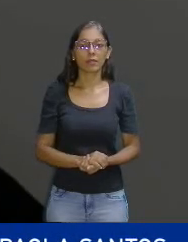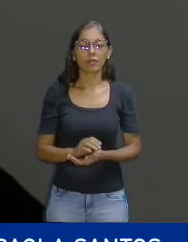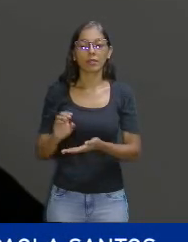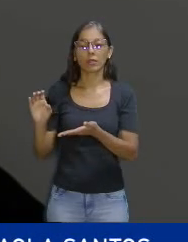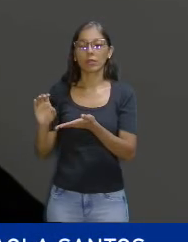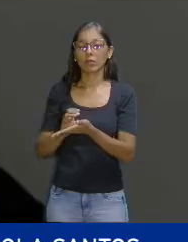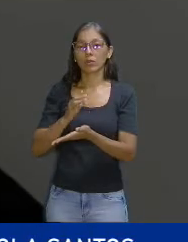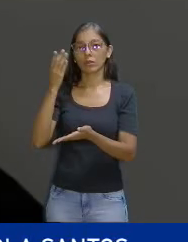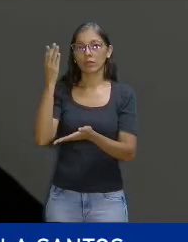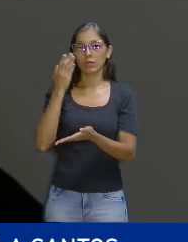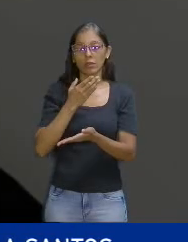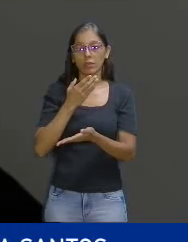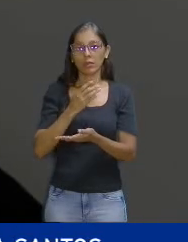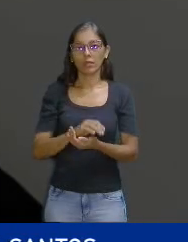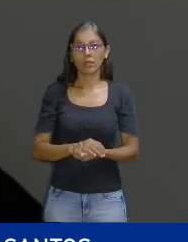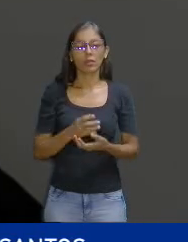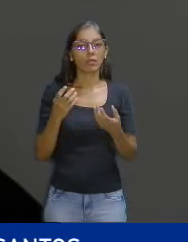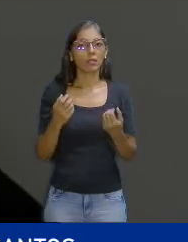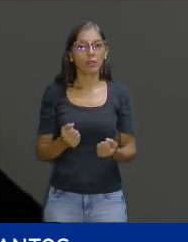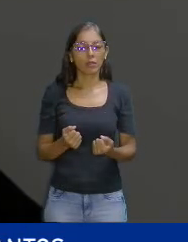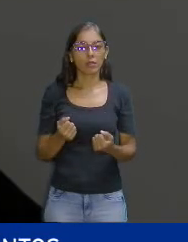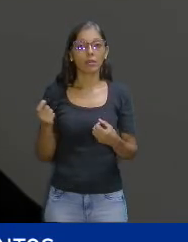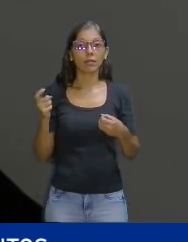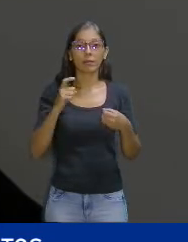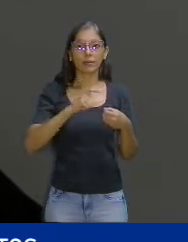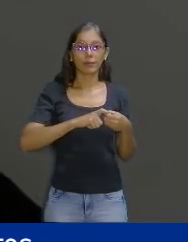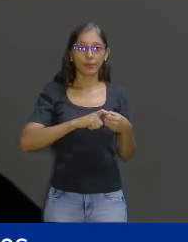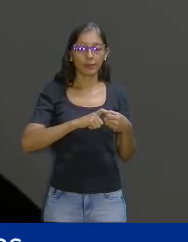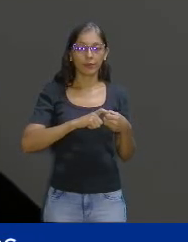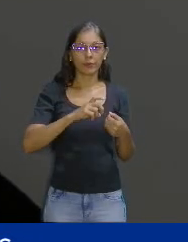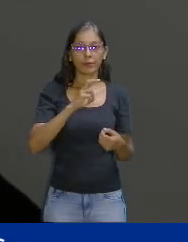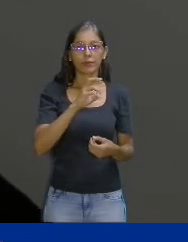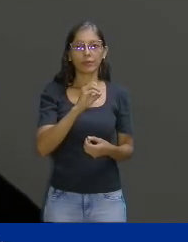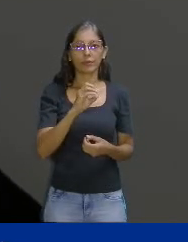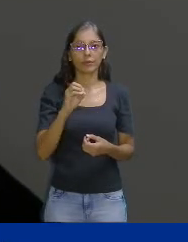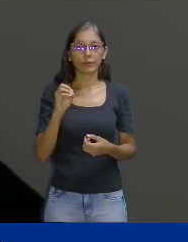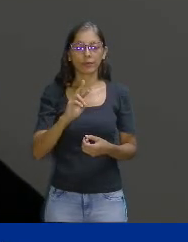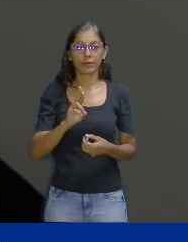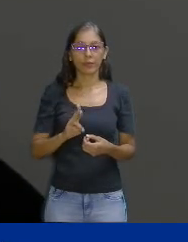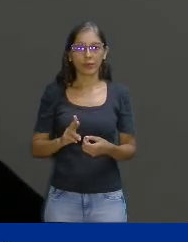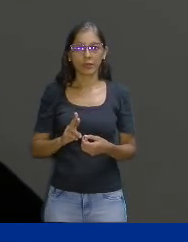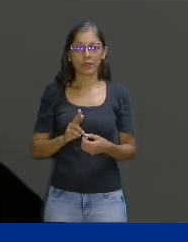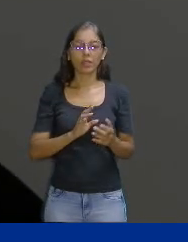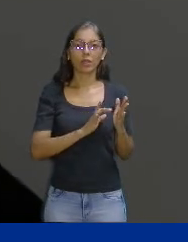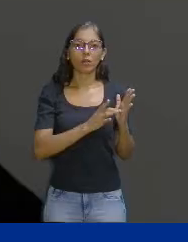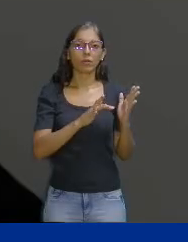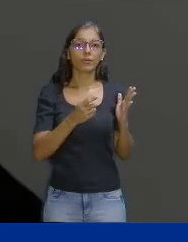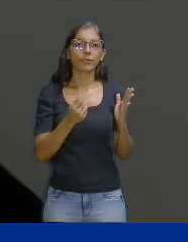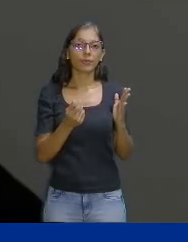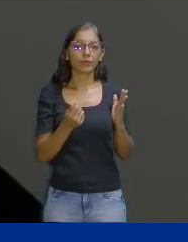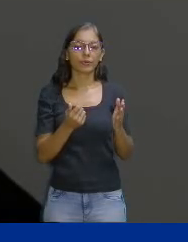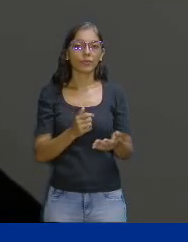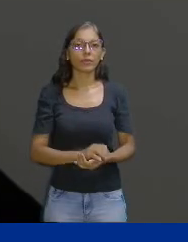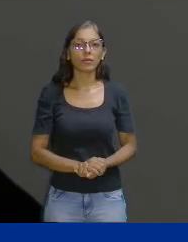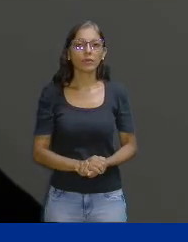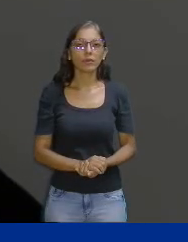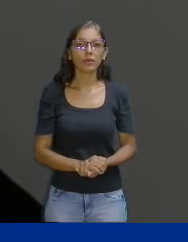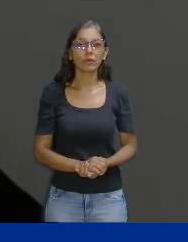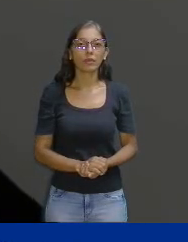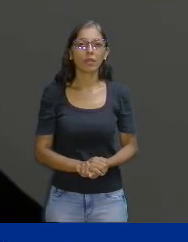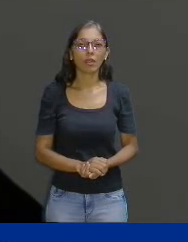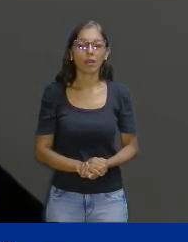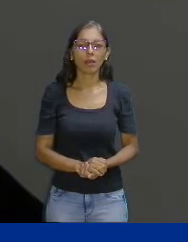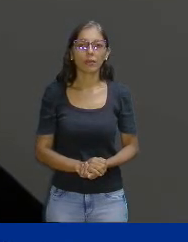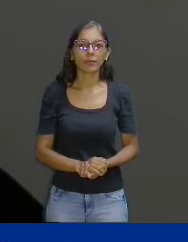as contas de campanha e determinou a devolução do valor de R$ 500 ao Tesouro Nacional. A sentença anotou que, embora